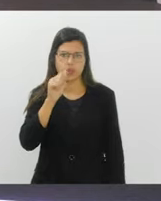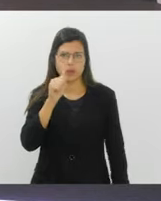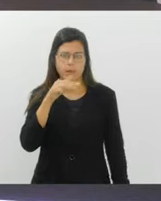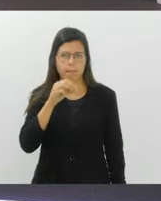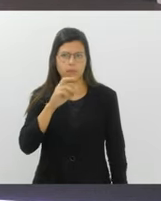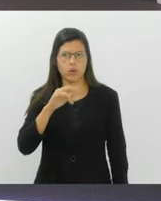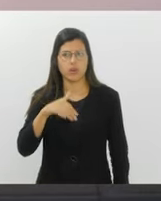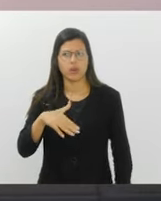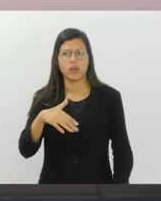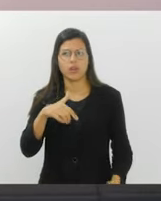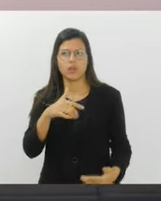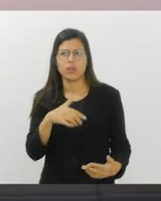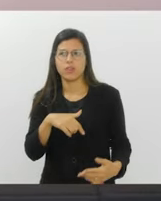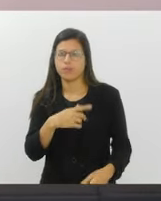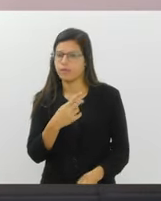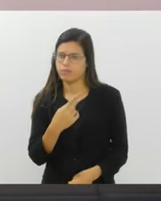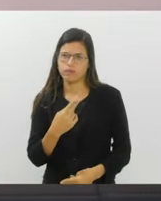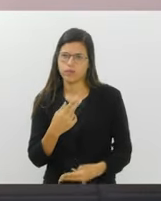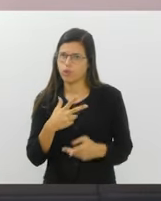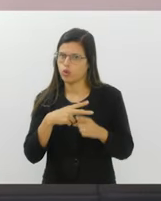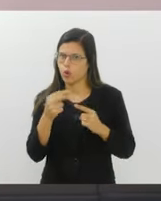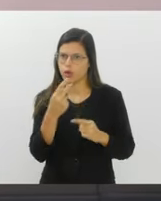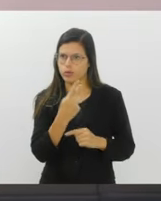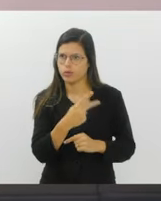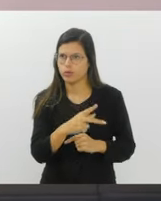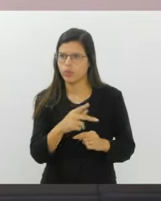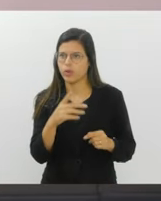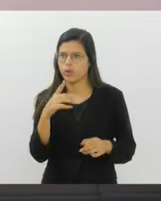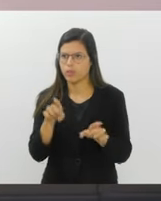e deputado Tandy.